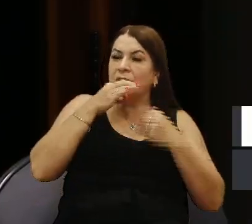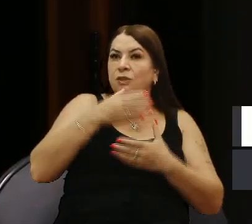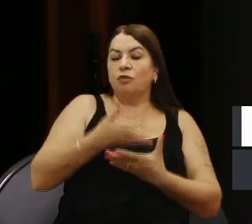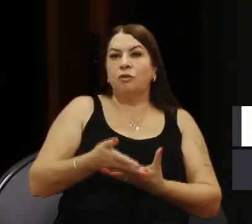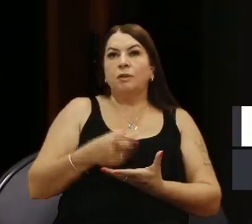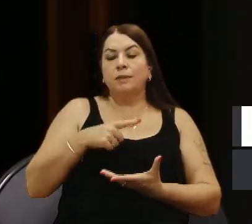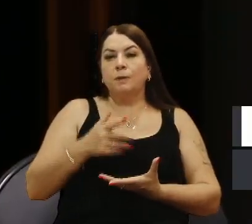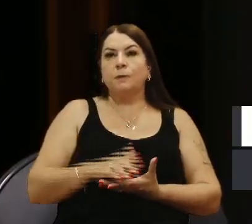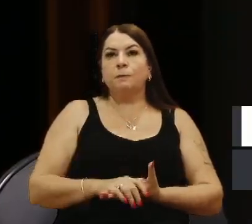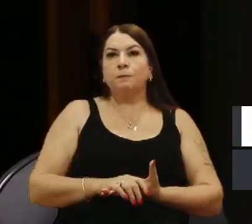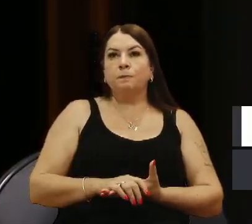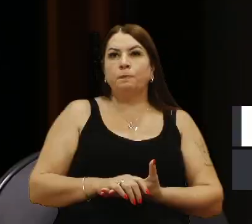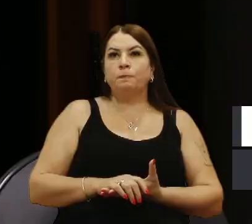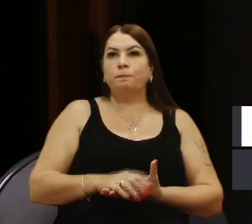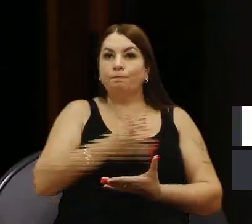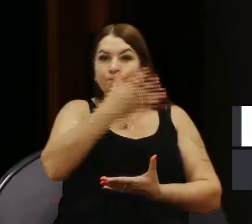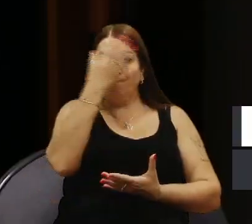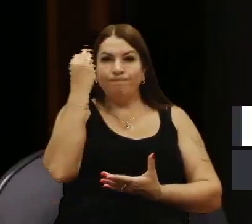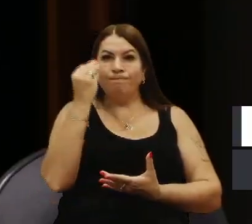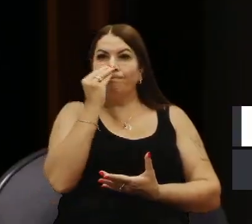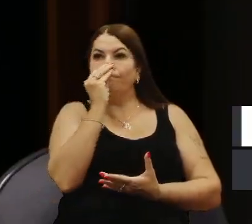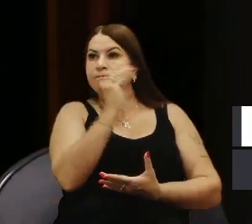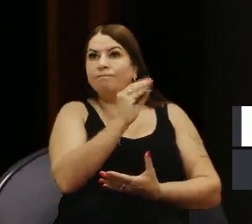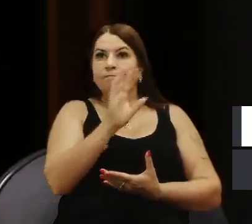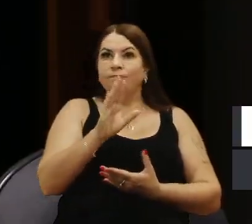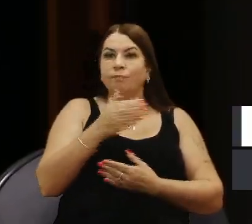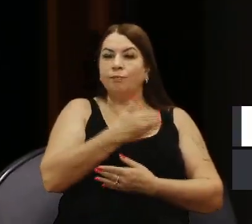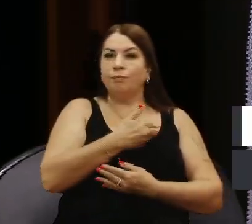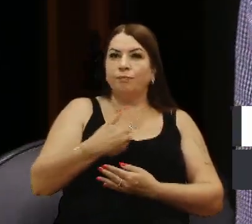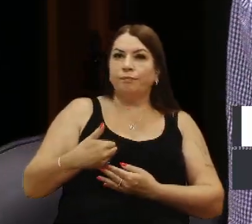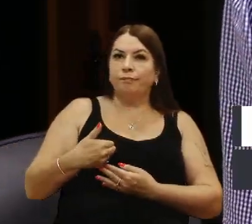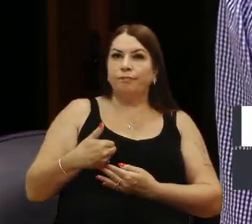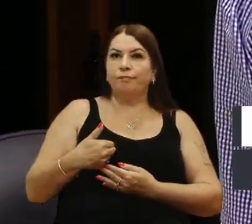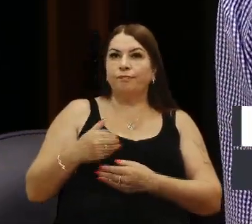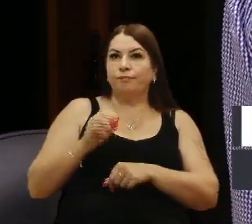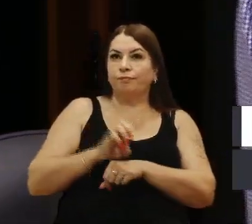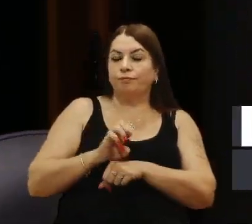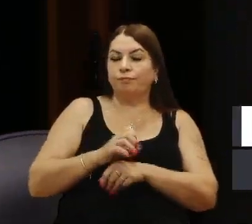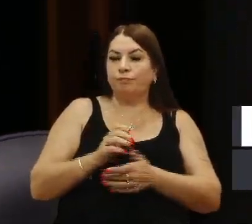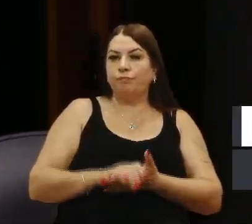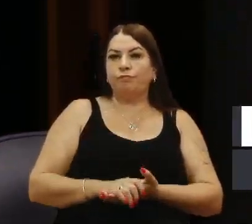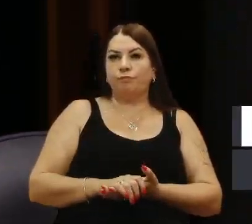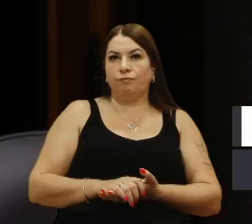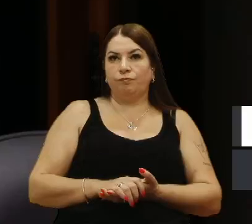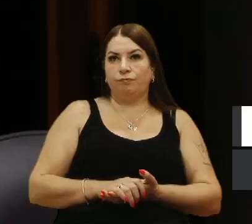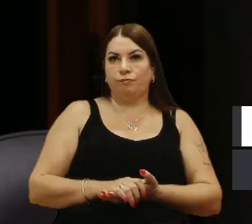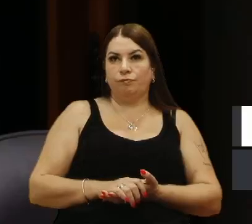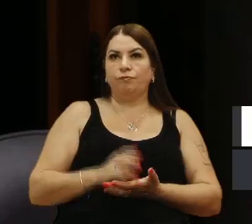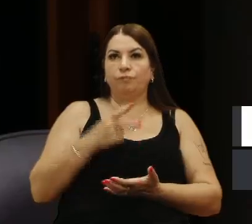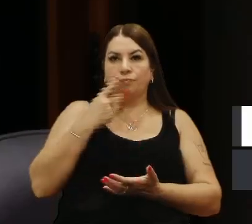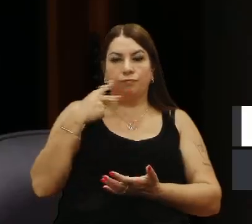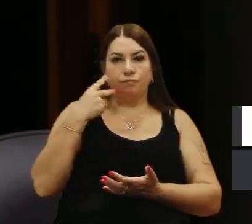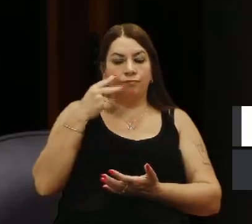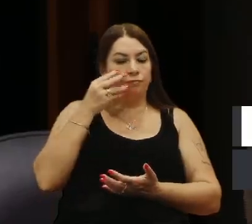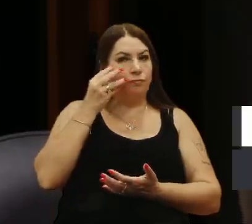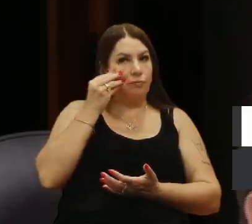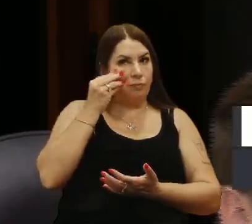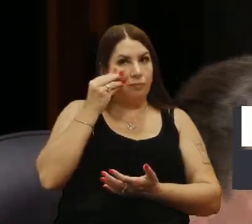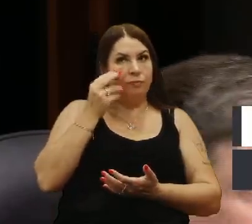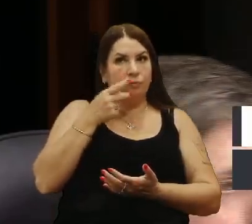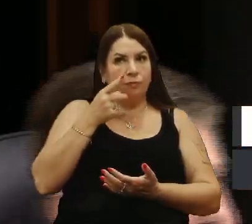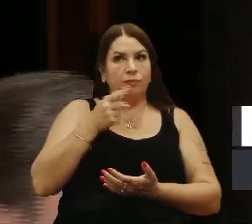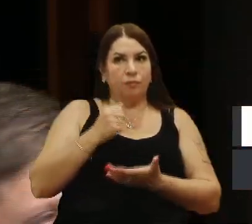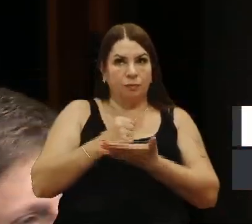Sul tem sido esquecida pelo governo do Estado. Então, e quero dizer, vereador Jack, e vou contar